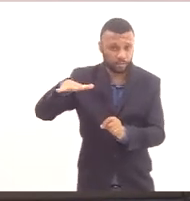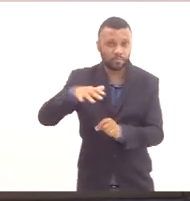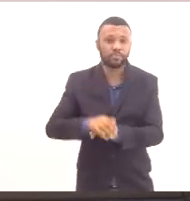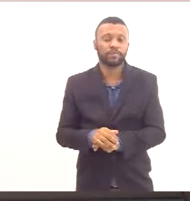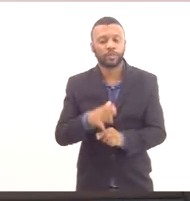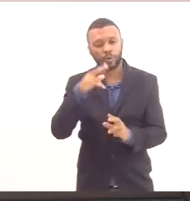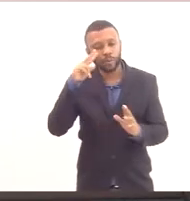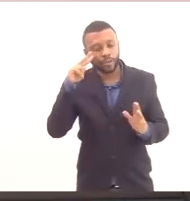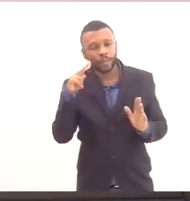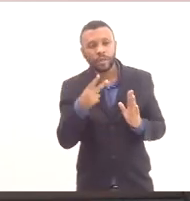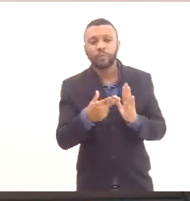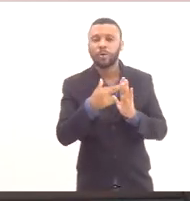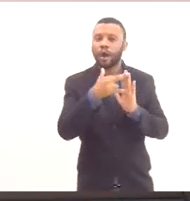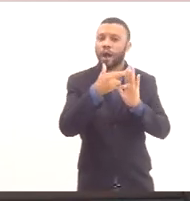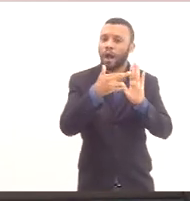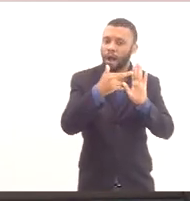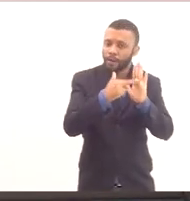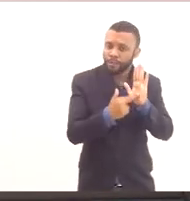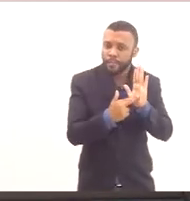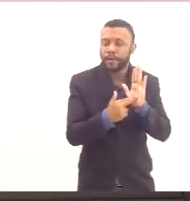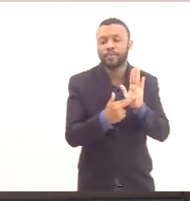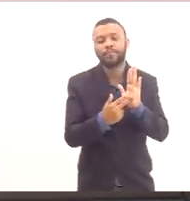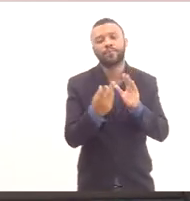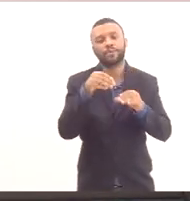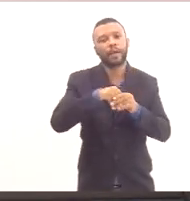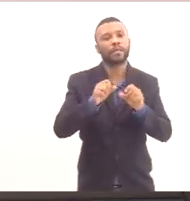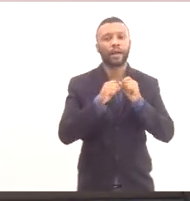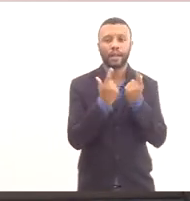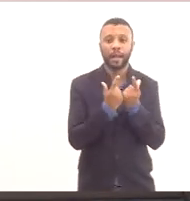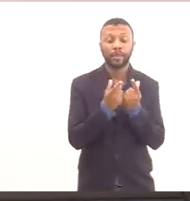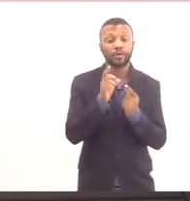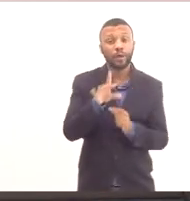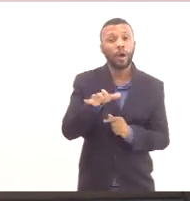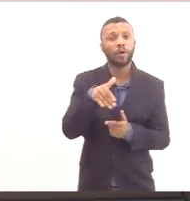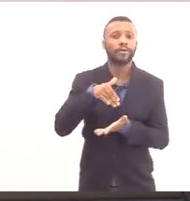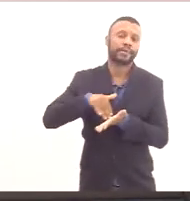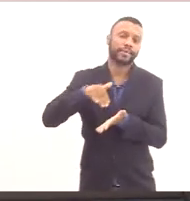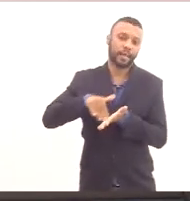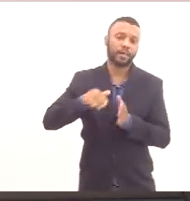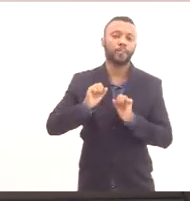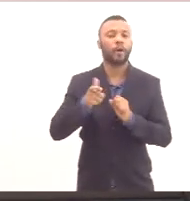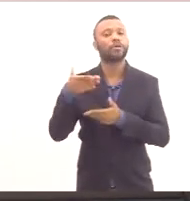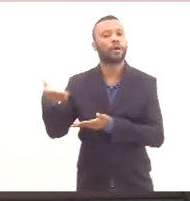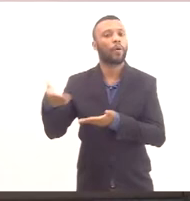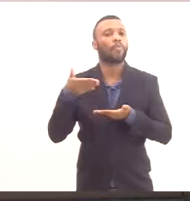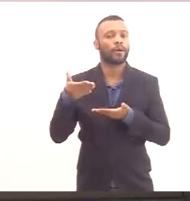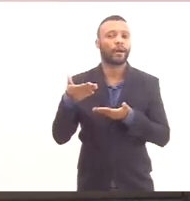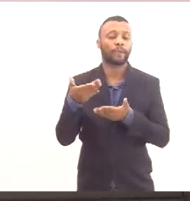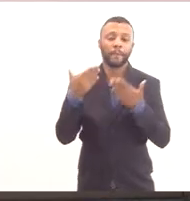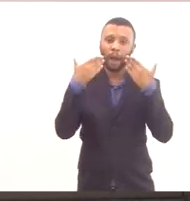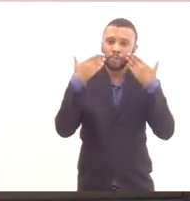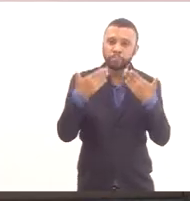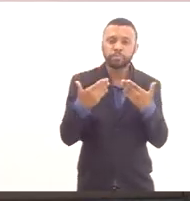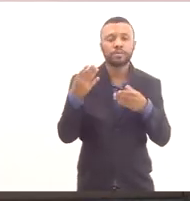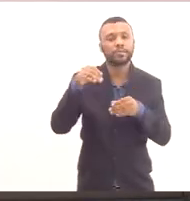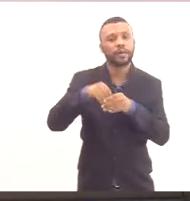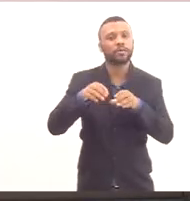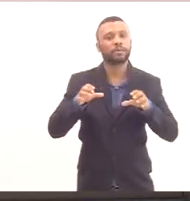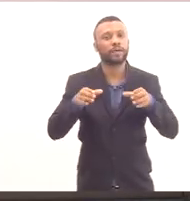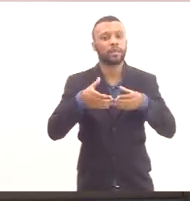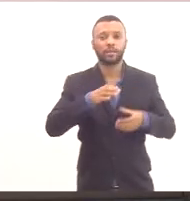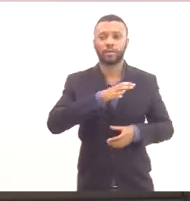da Assembleia Legislativa dispõe que a pena de secretários de estado poderão ser convocados para comparecer comparecer perante a assembleia e suas condições